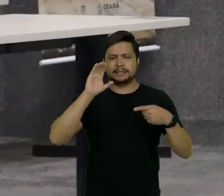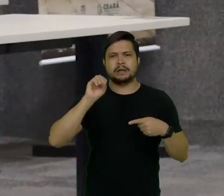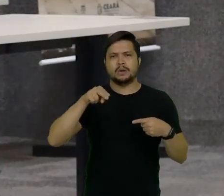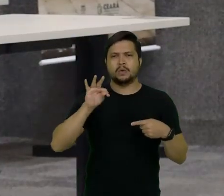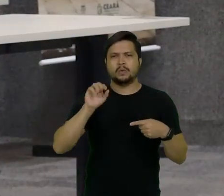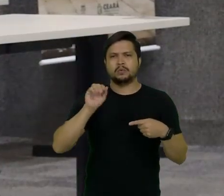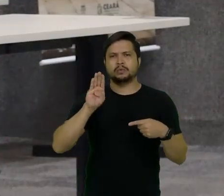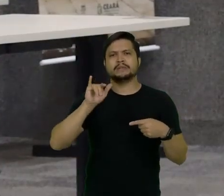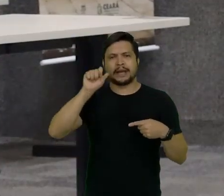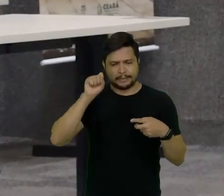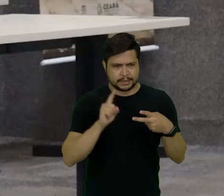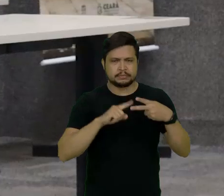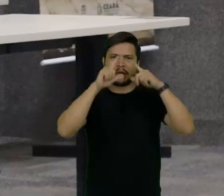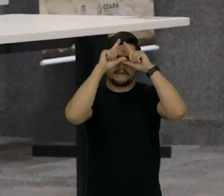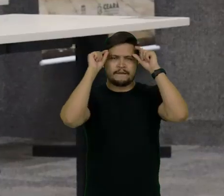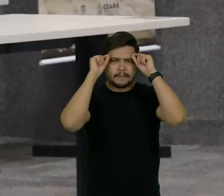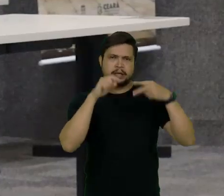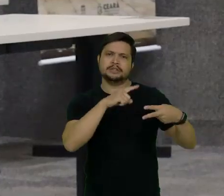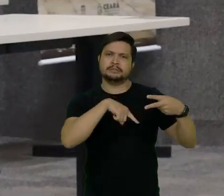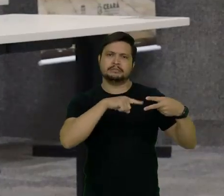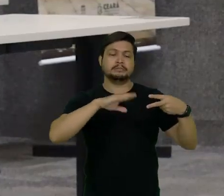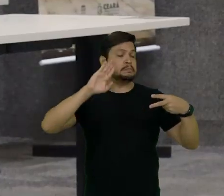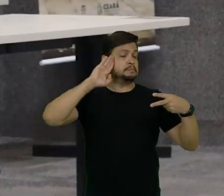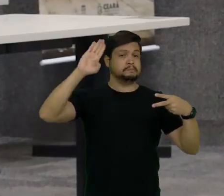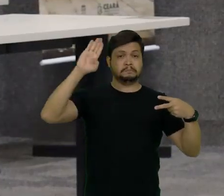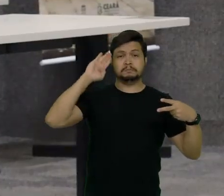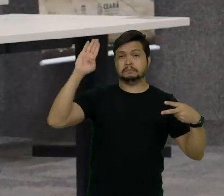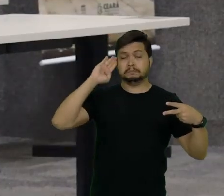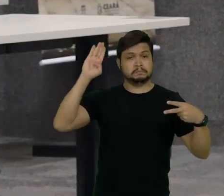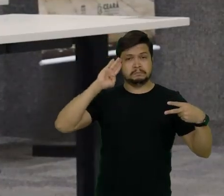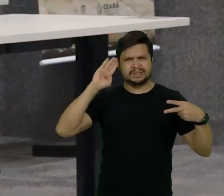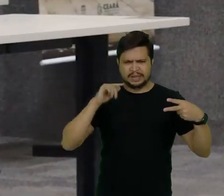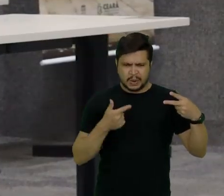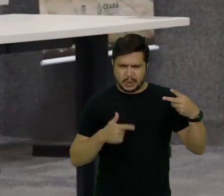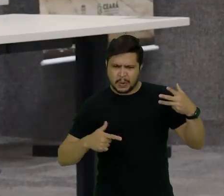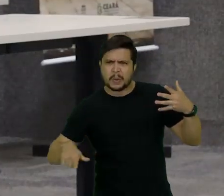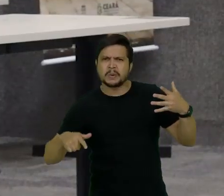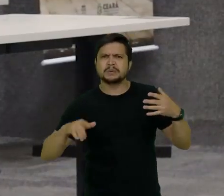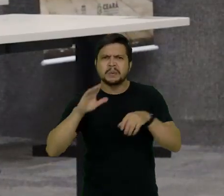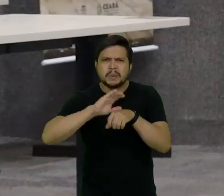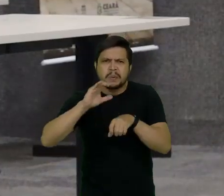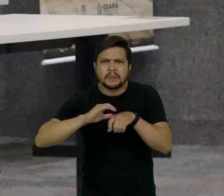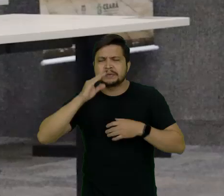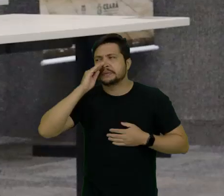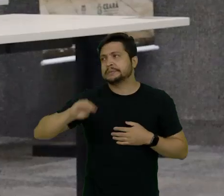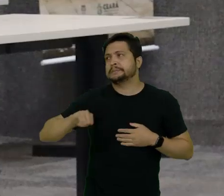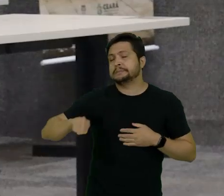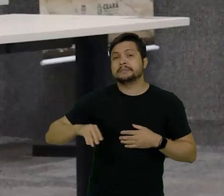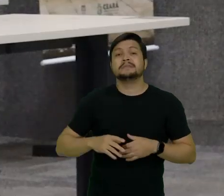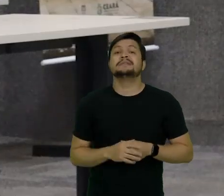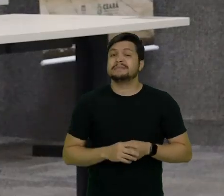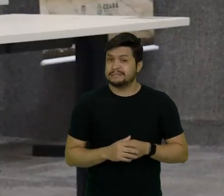Ciências Contábeis e a enfermagem. Se você não era de ciência contábil, nem era de enfermagem, você era ralé